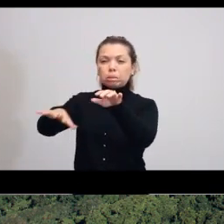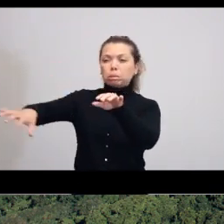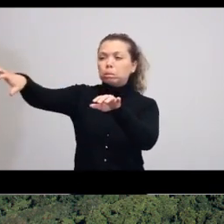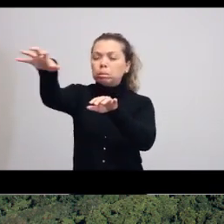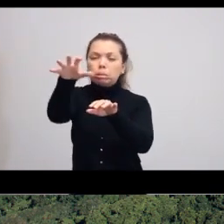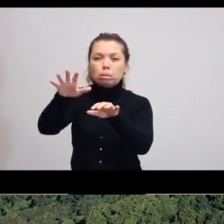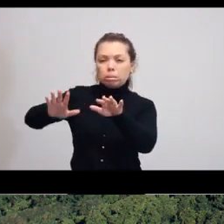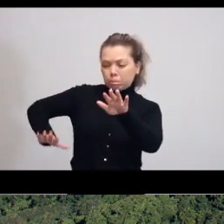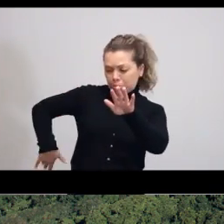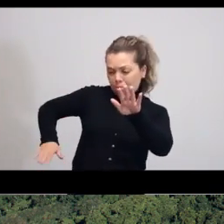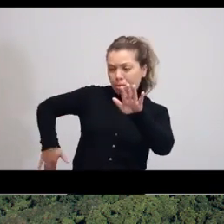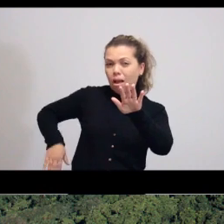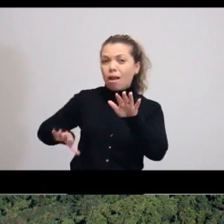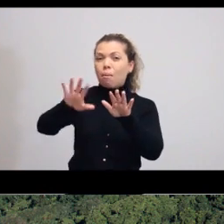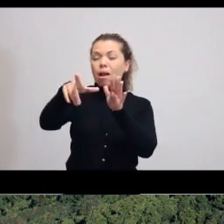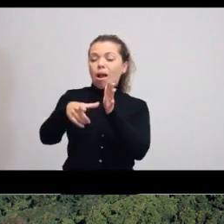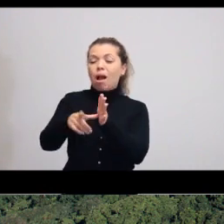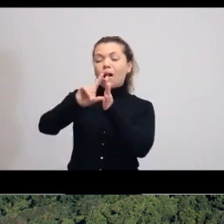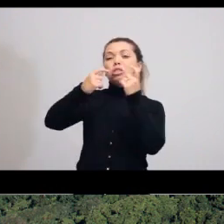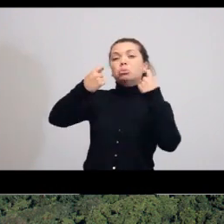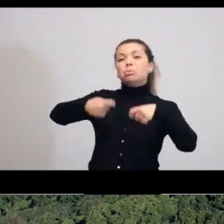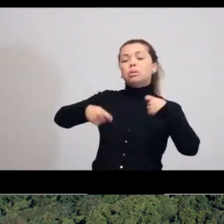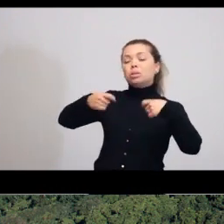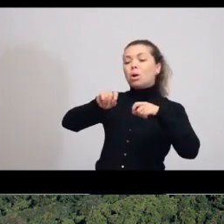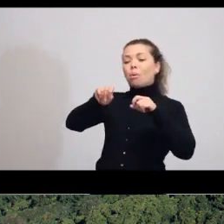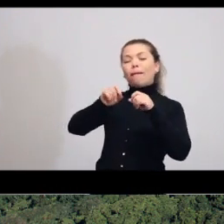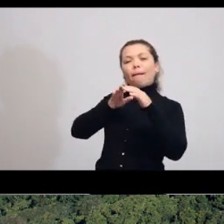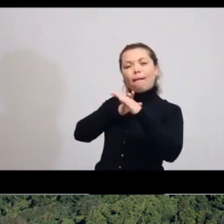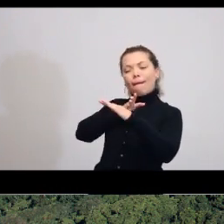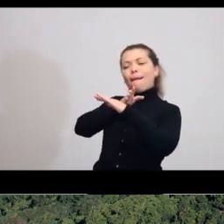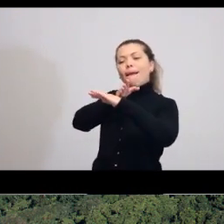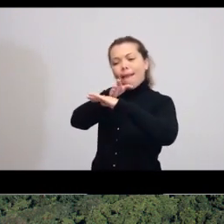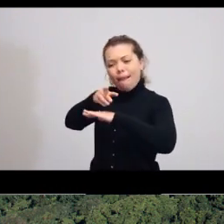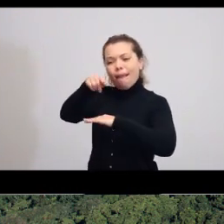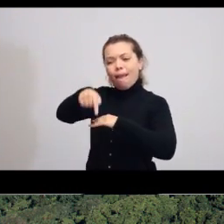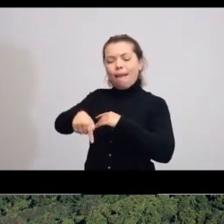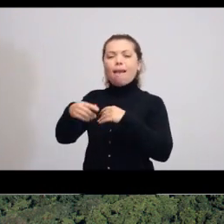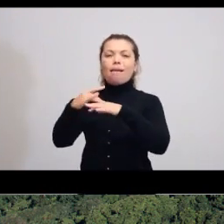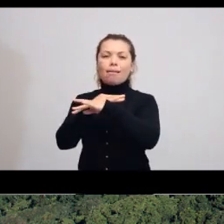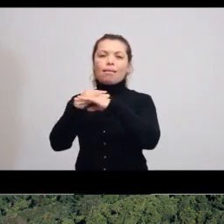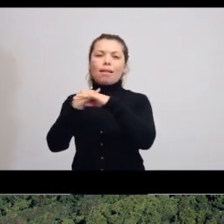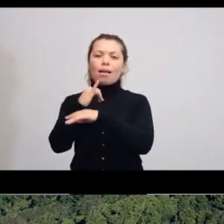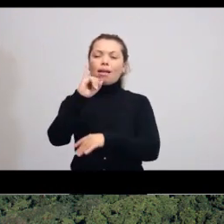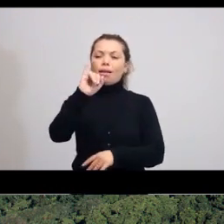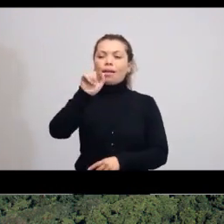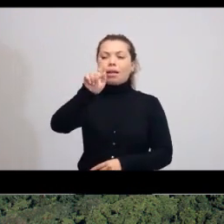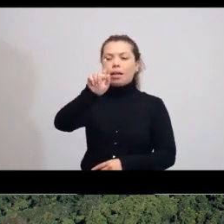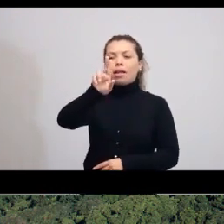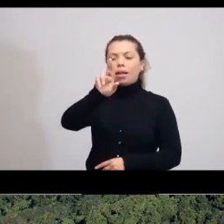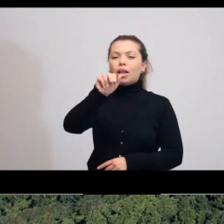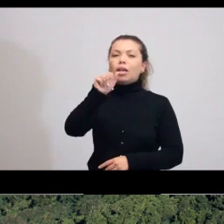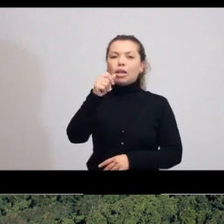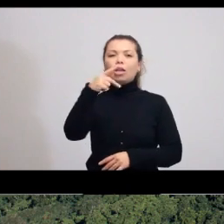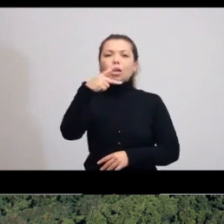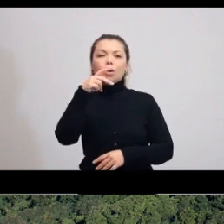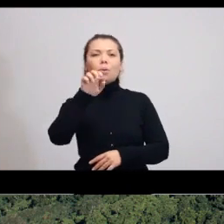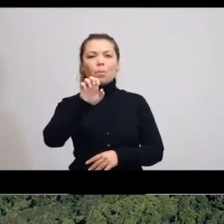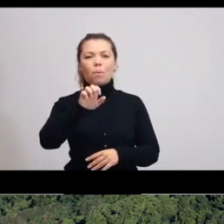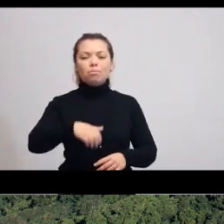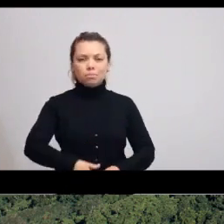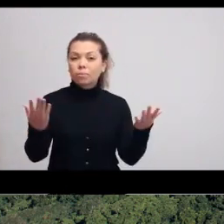unidades de conservação, que coincide com a maior e mais conservada faixa da Mata Atlântica do Brasil. Os contornos